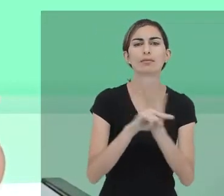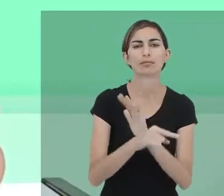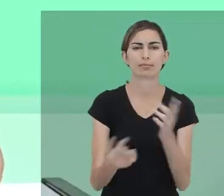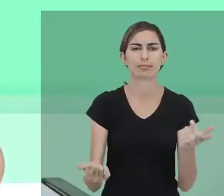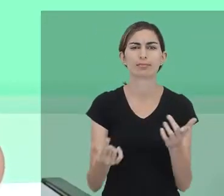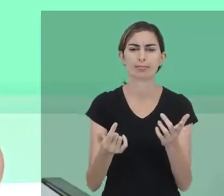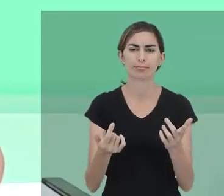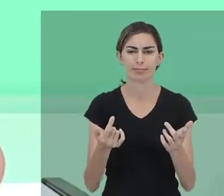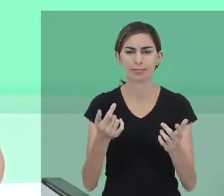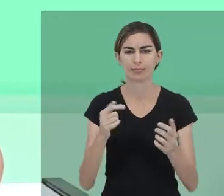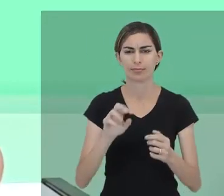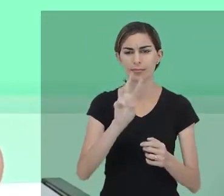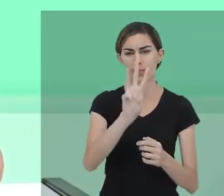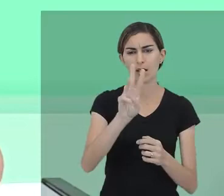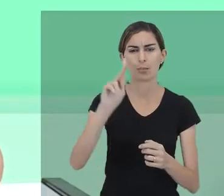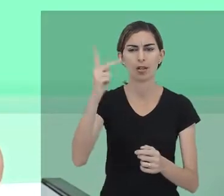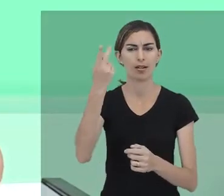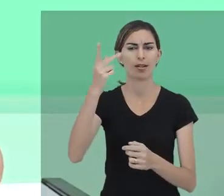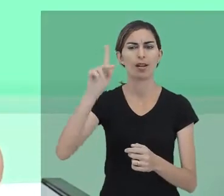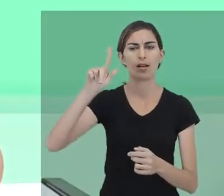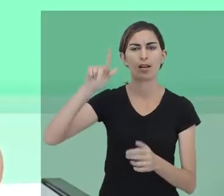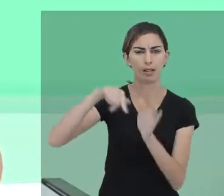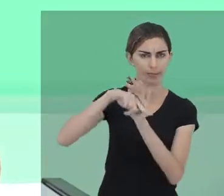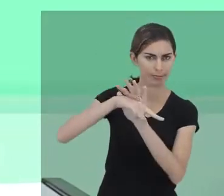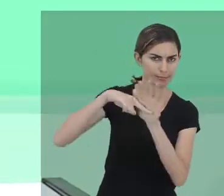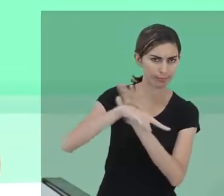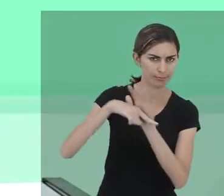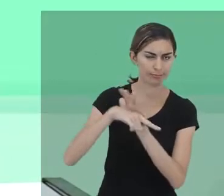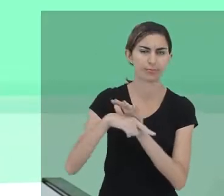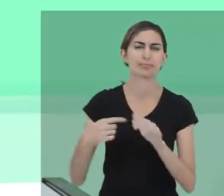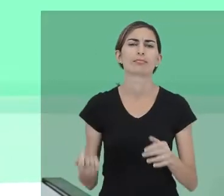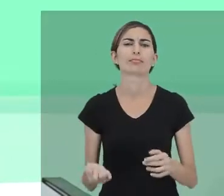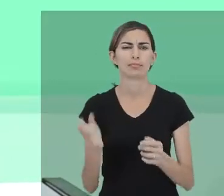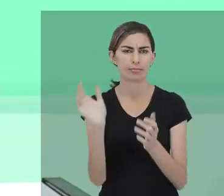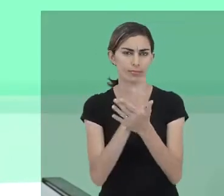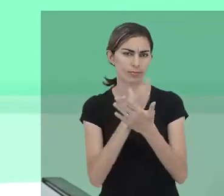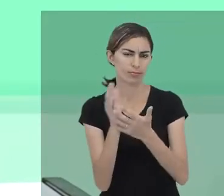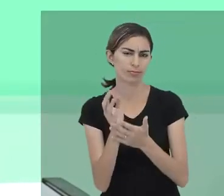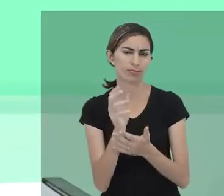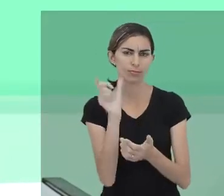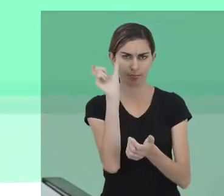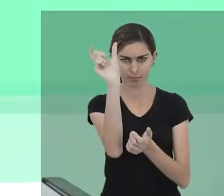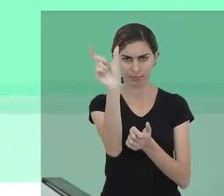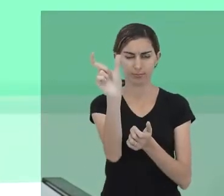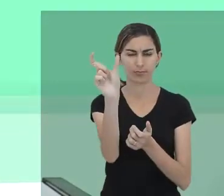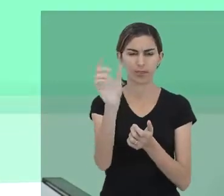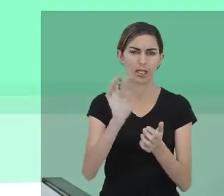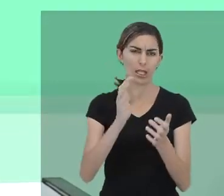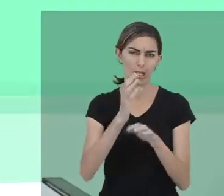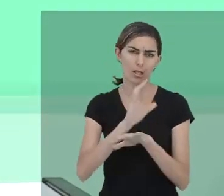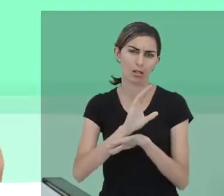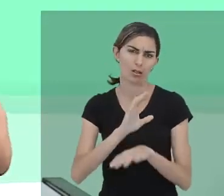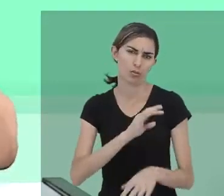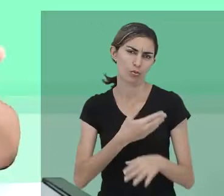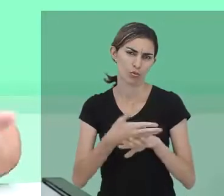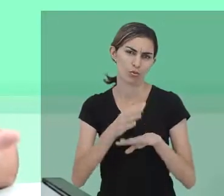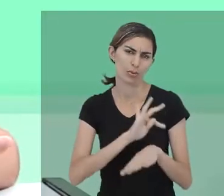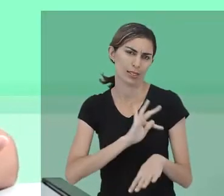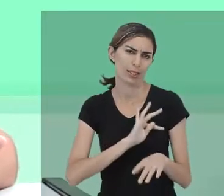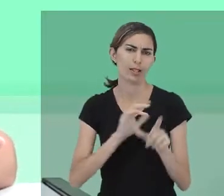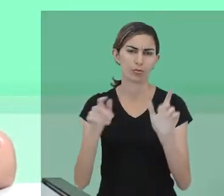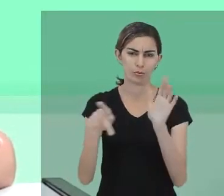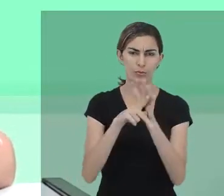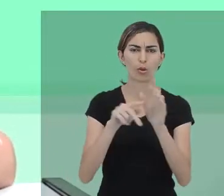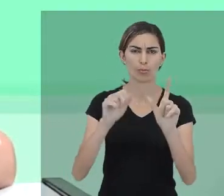as WH questions, ok? Então vamos ver algumas palavras, alguns termos técnicos usados na área